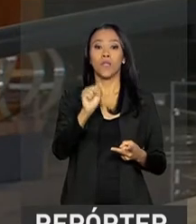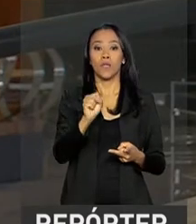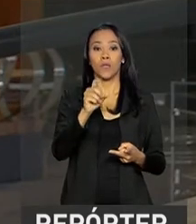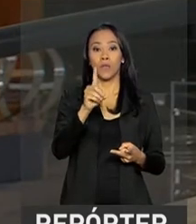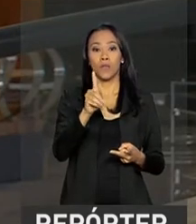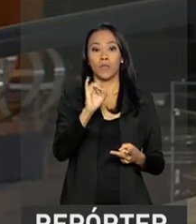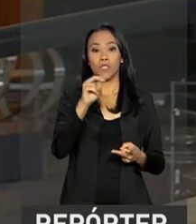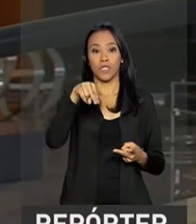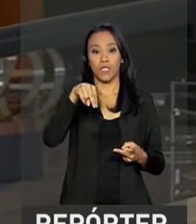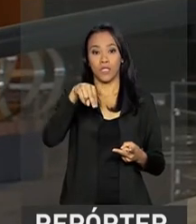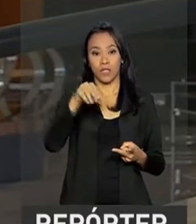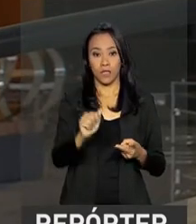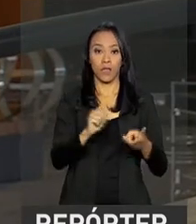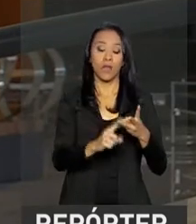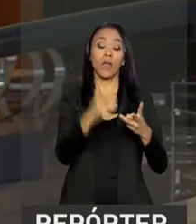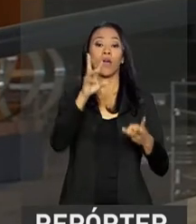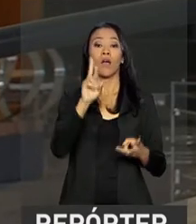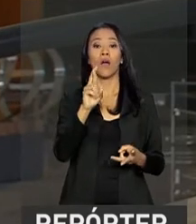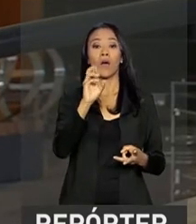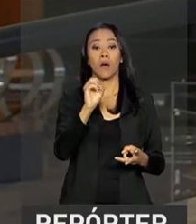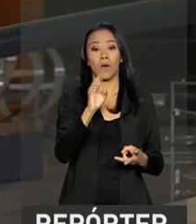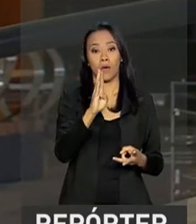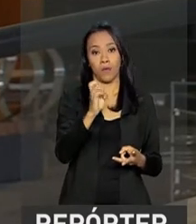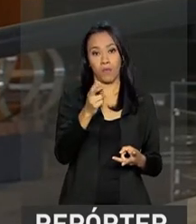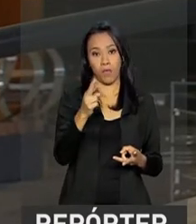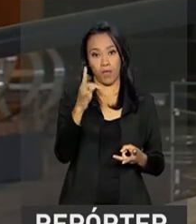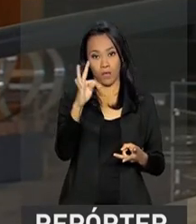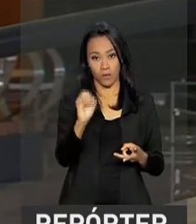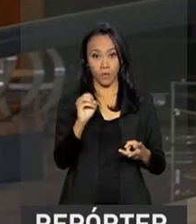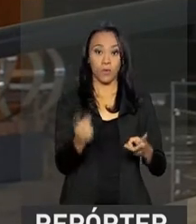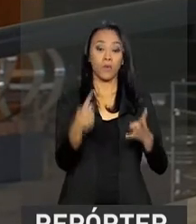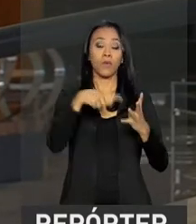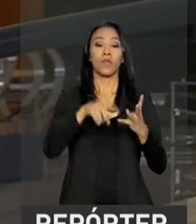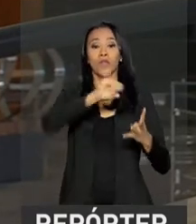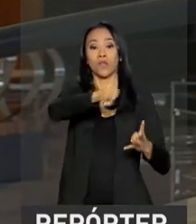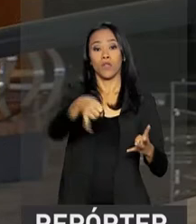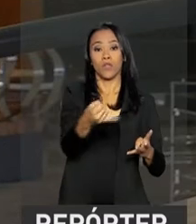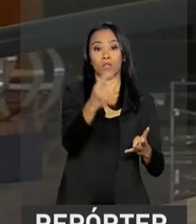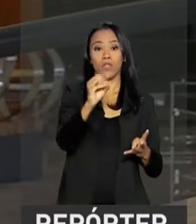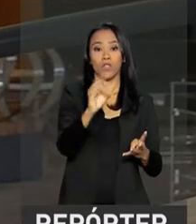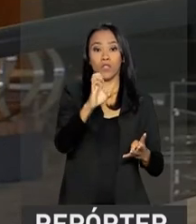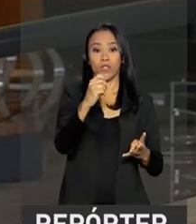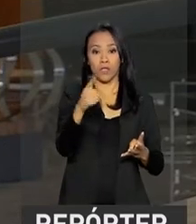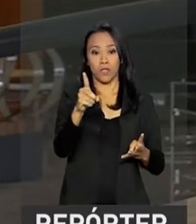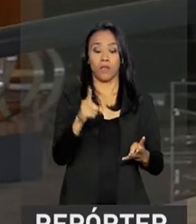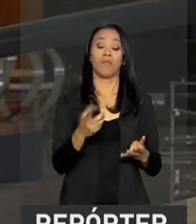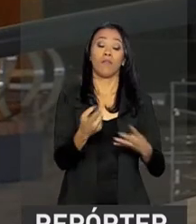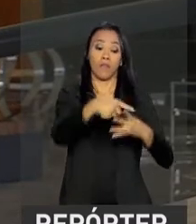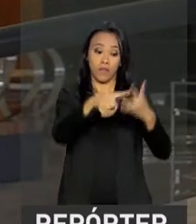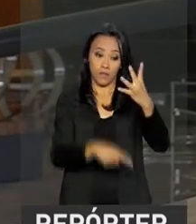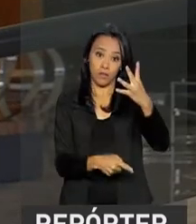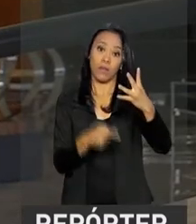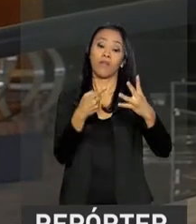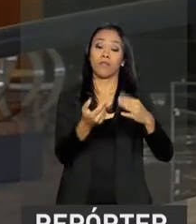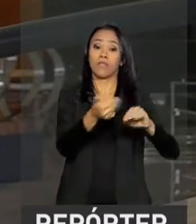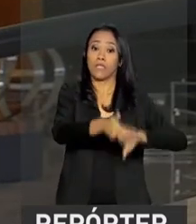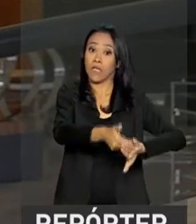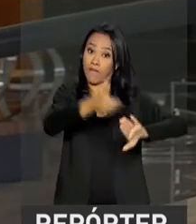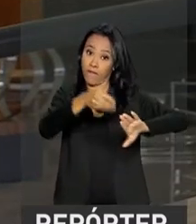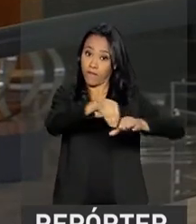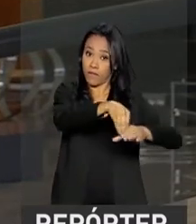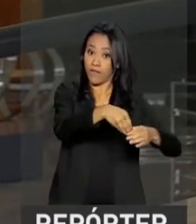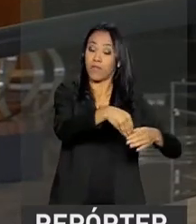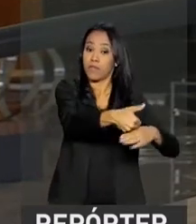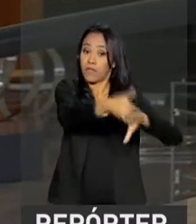roberto derziêr de sant'anna e josé henrique marques da cruz o afastamento será até que se conclua